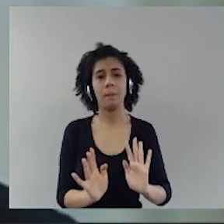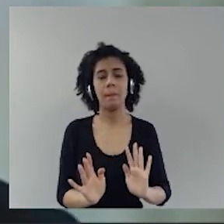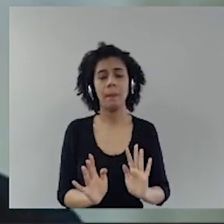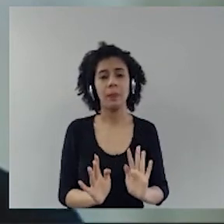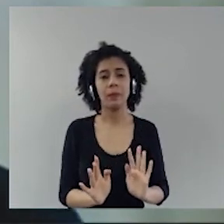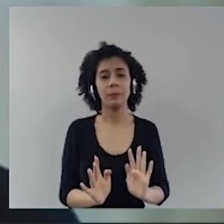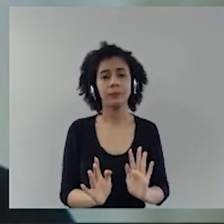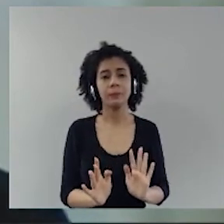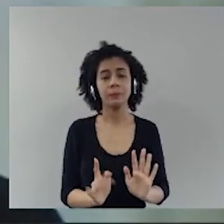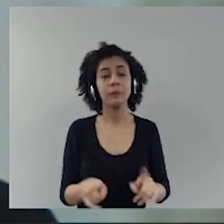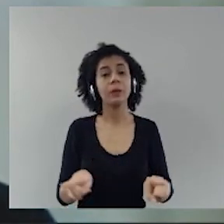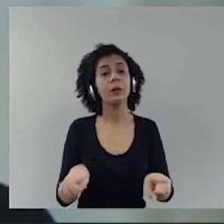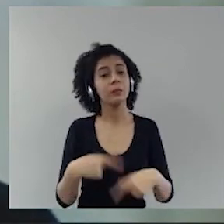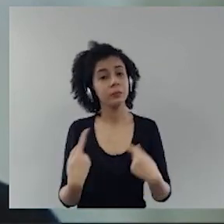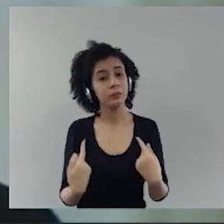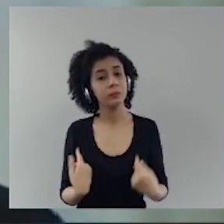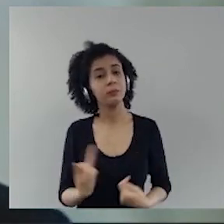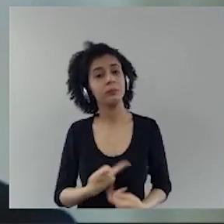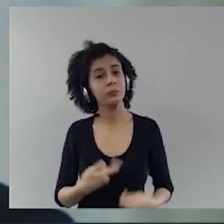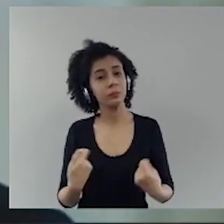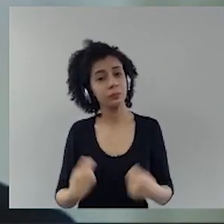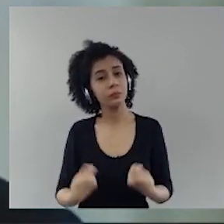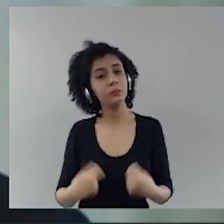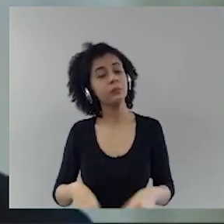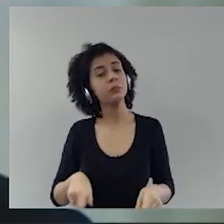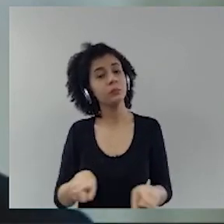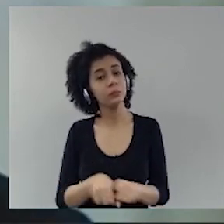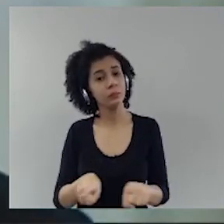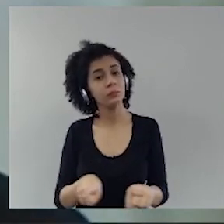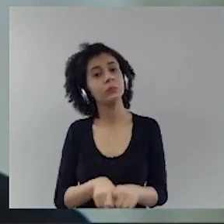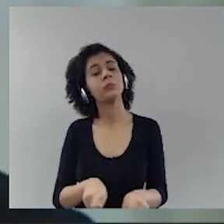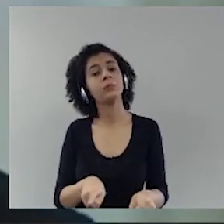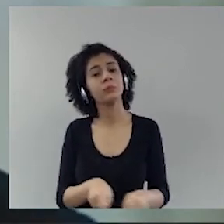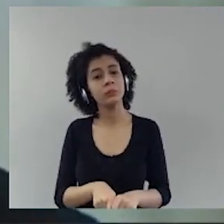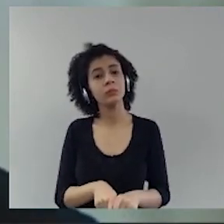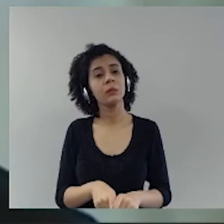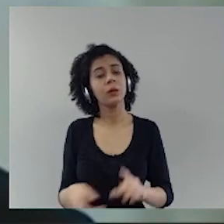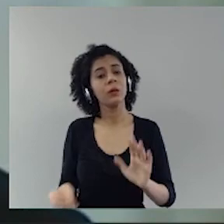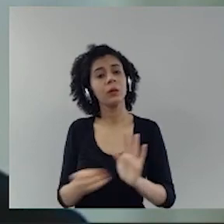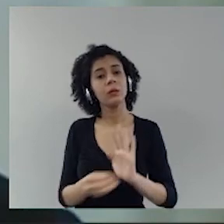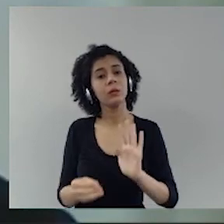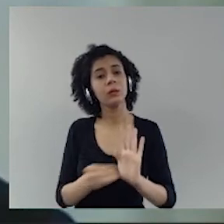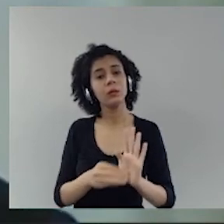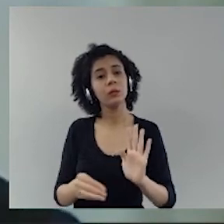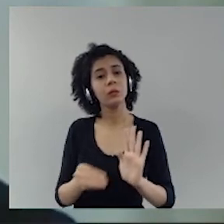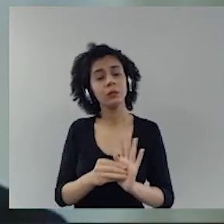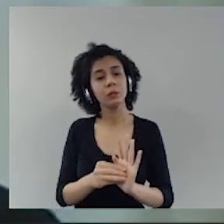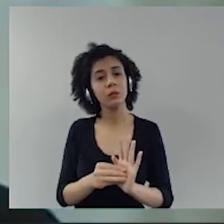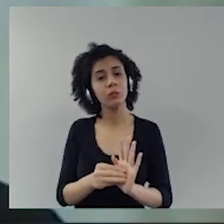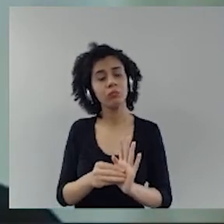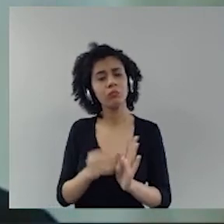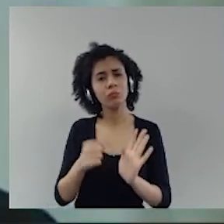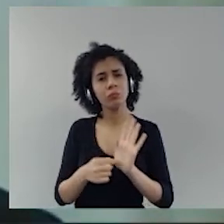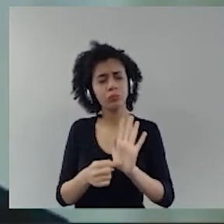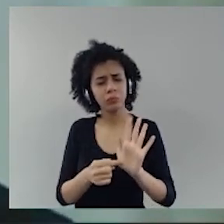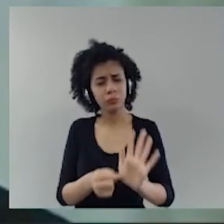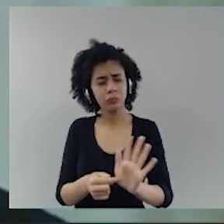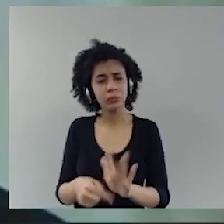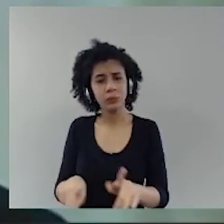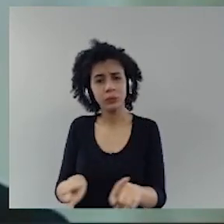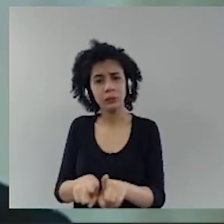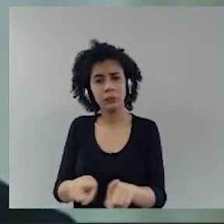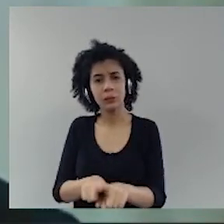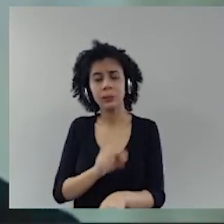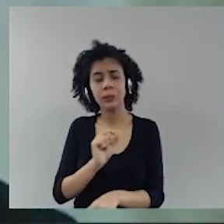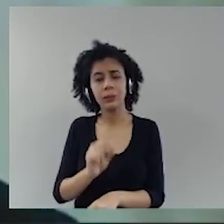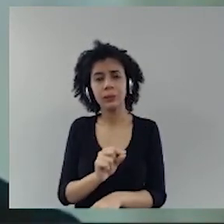todos vocês é preciso aqui nós também é ressaltarmos e a ponta e também